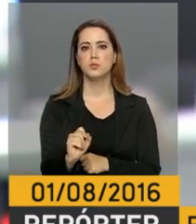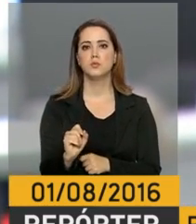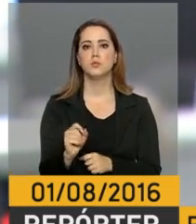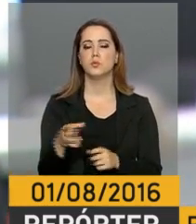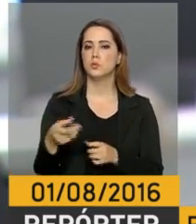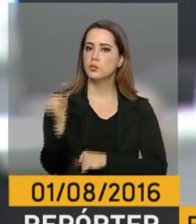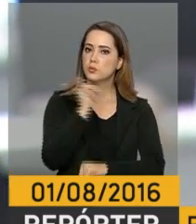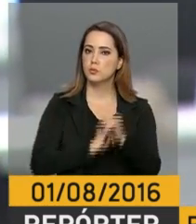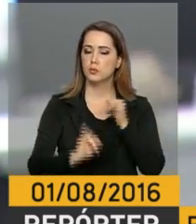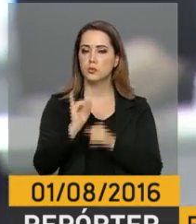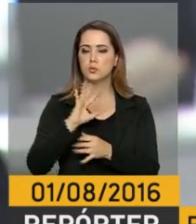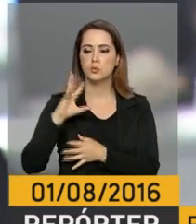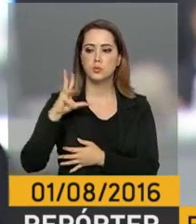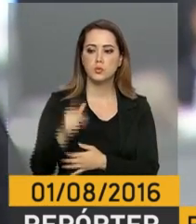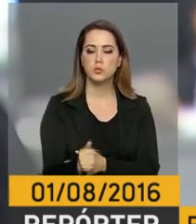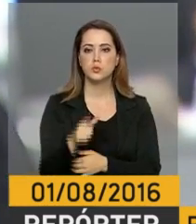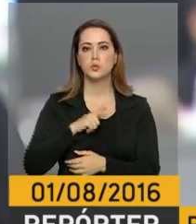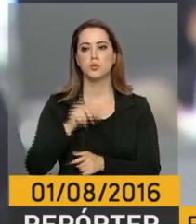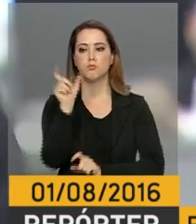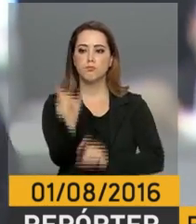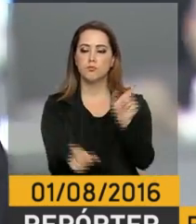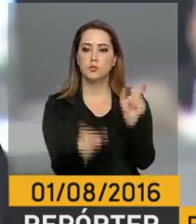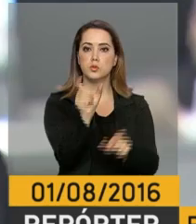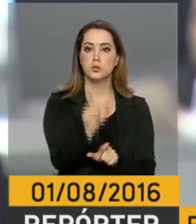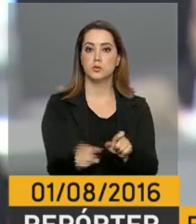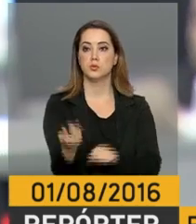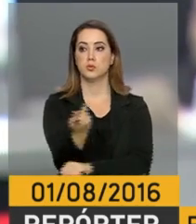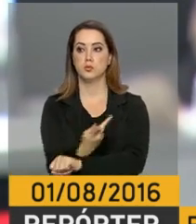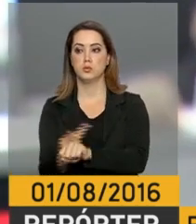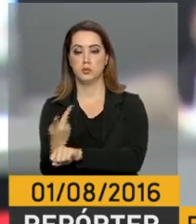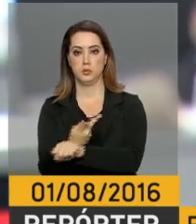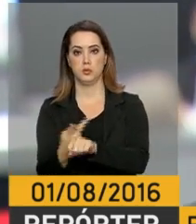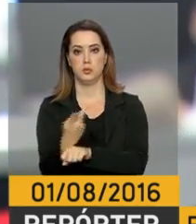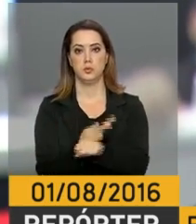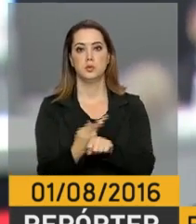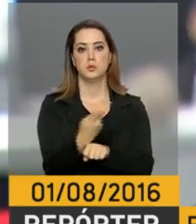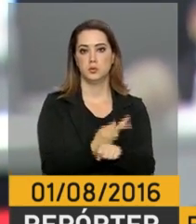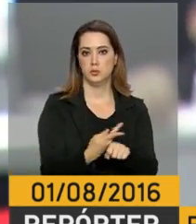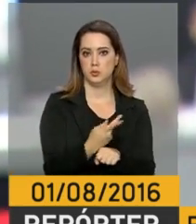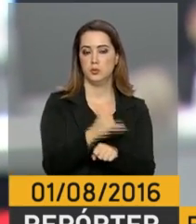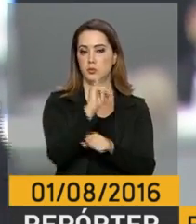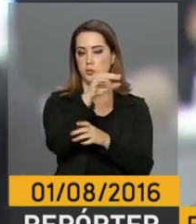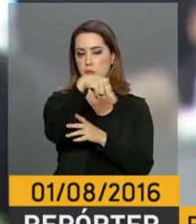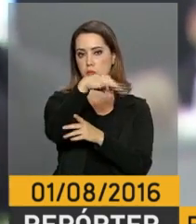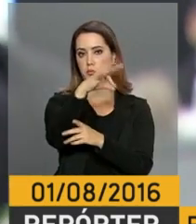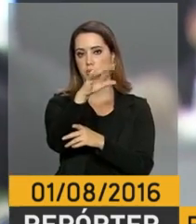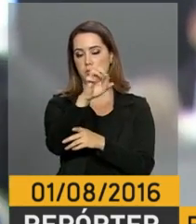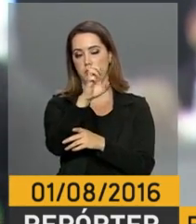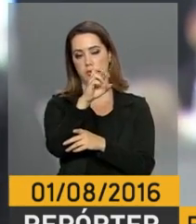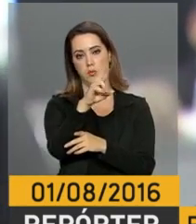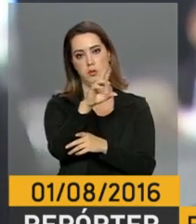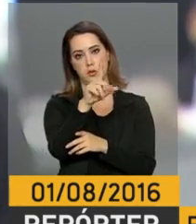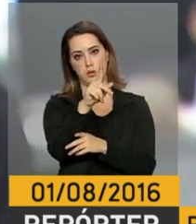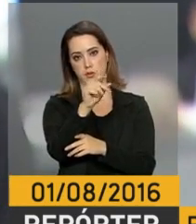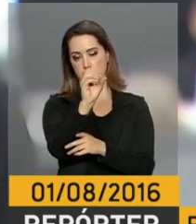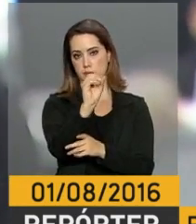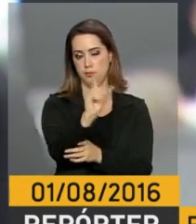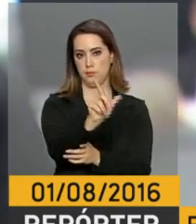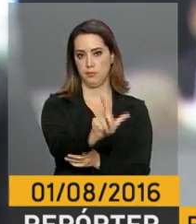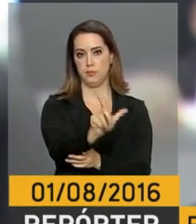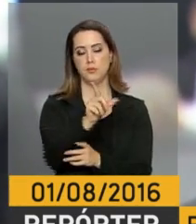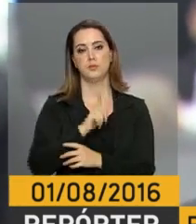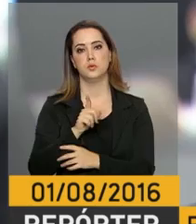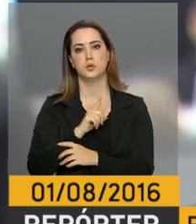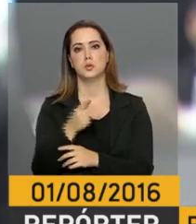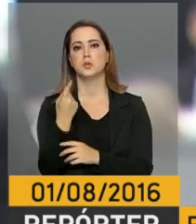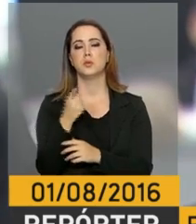os dados de todas aquelas pessoas procuradas pela Interpol, que em 3 segundos a pessoa colocando a